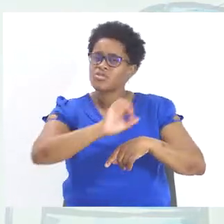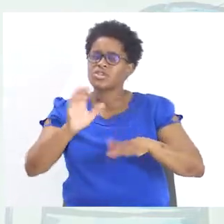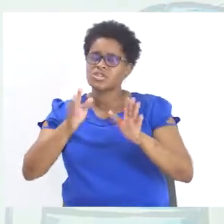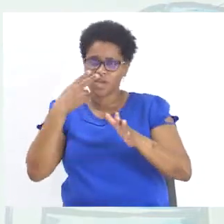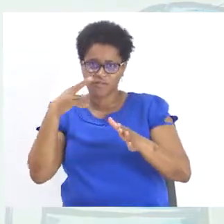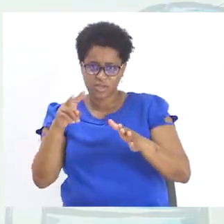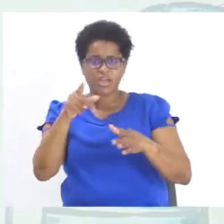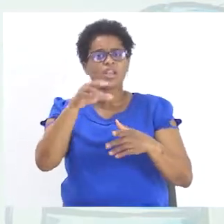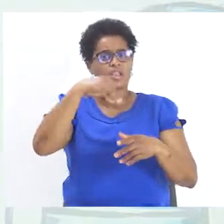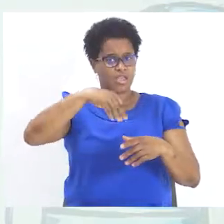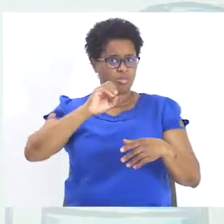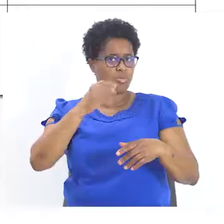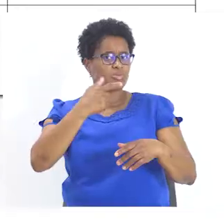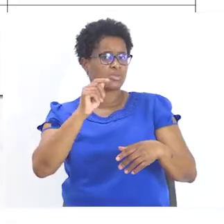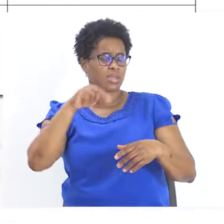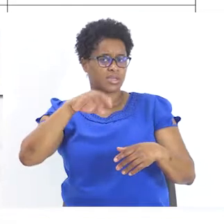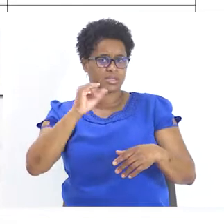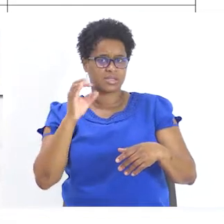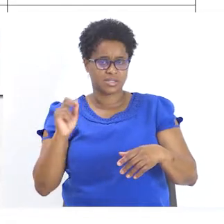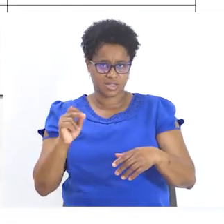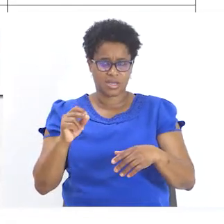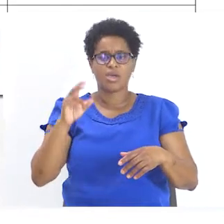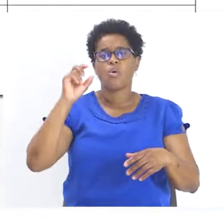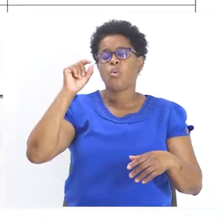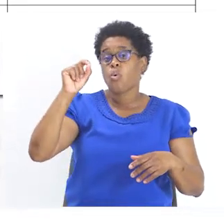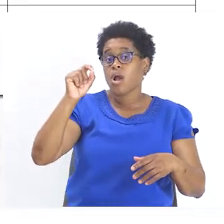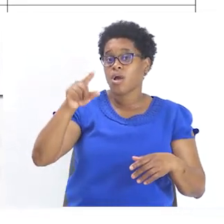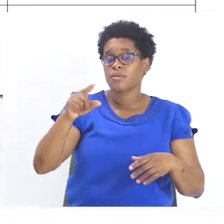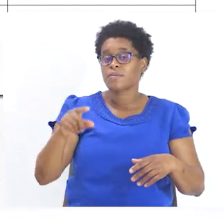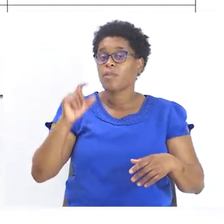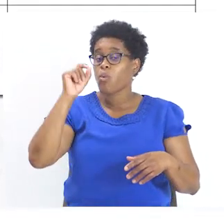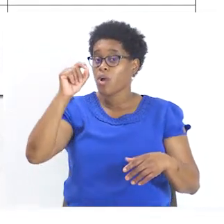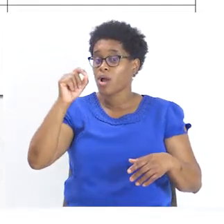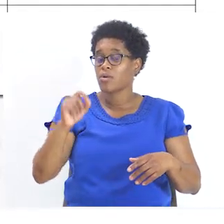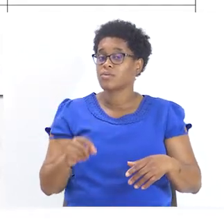viram essa definição de potência. O grau dele é a soma dos